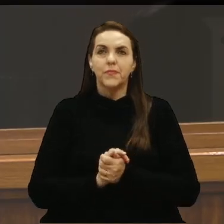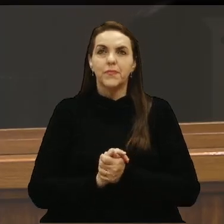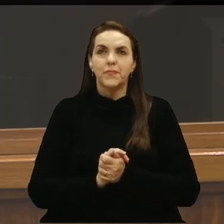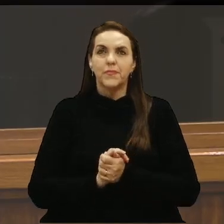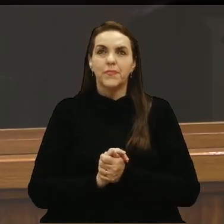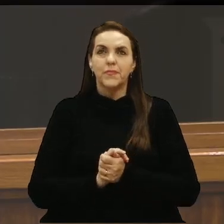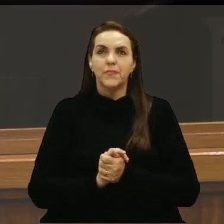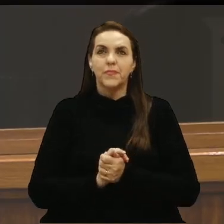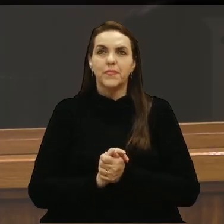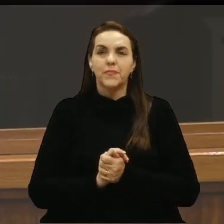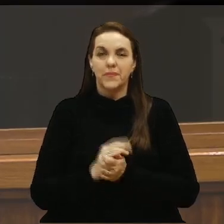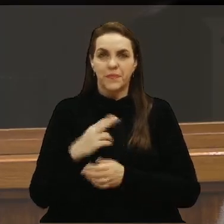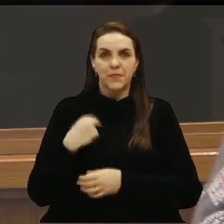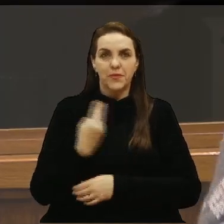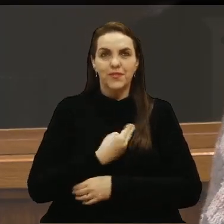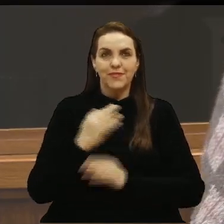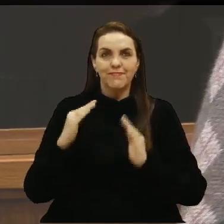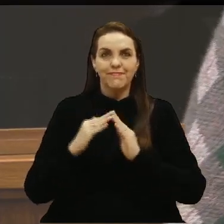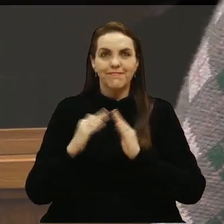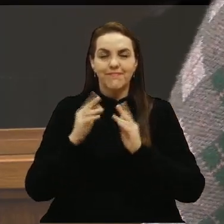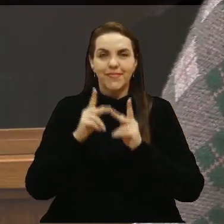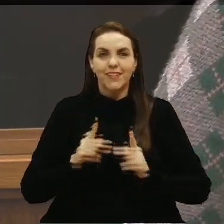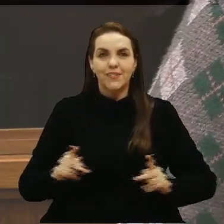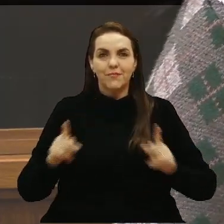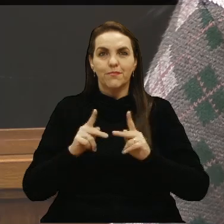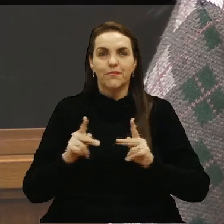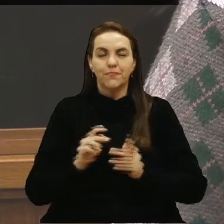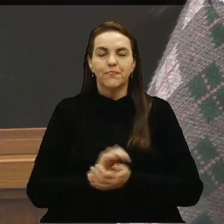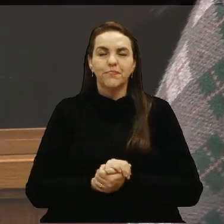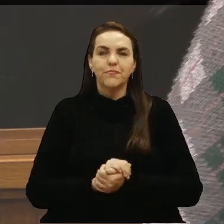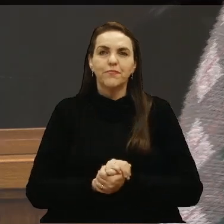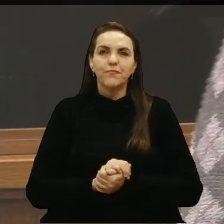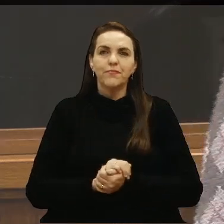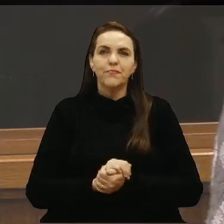nossa casa, né, do povo.